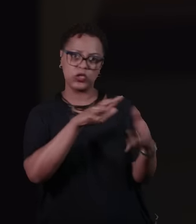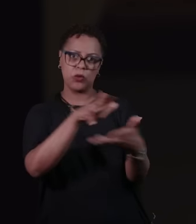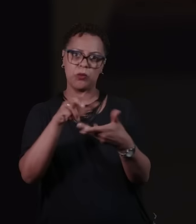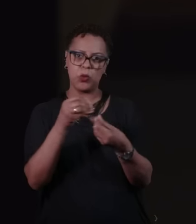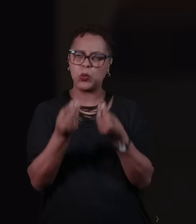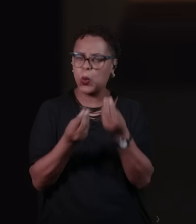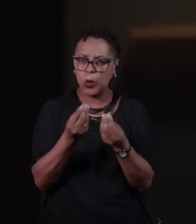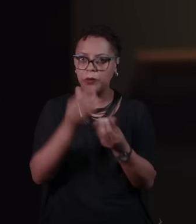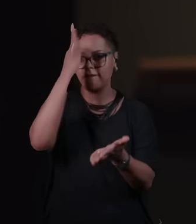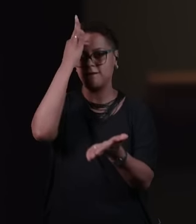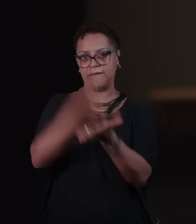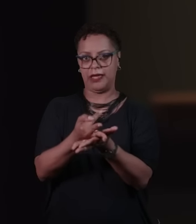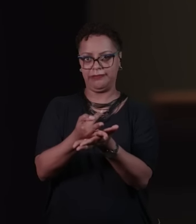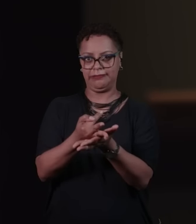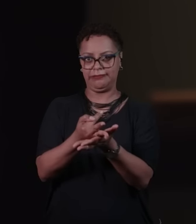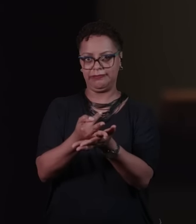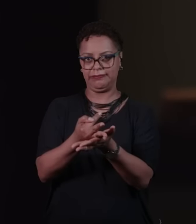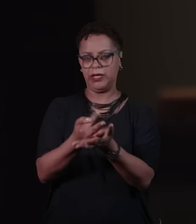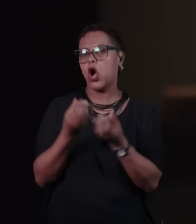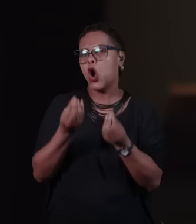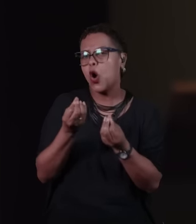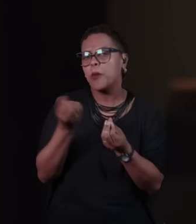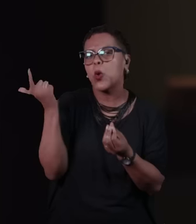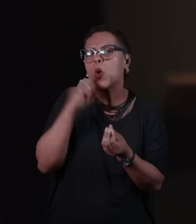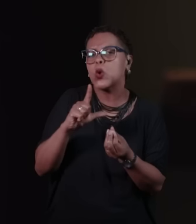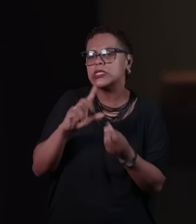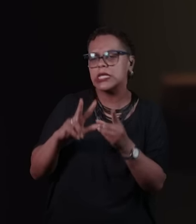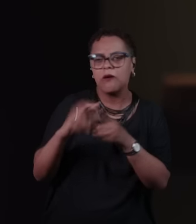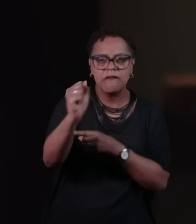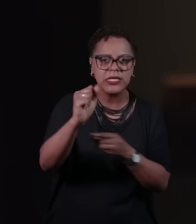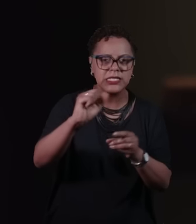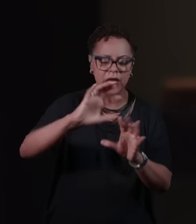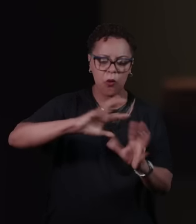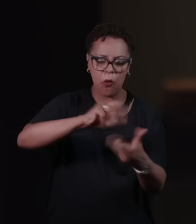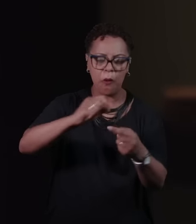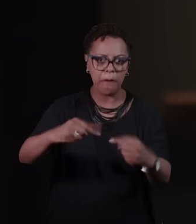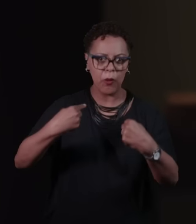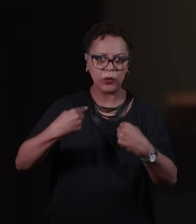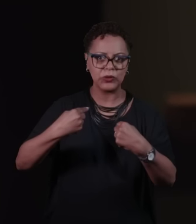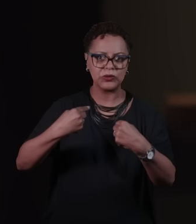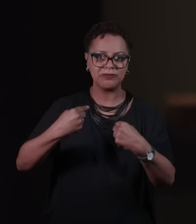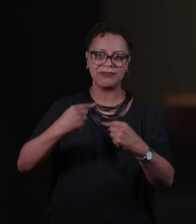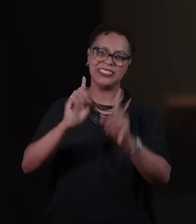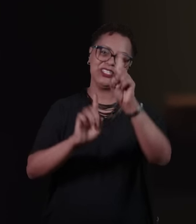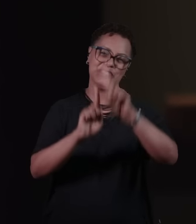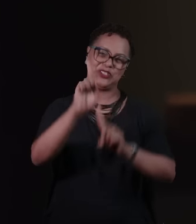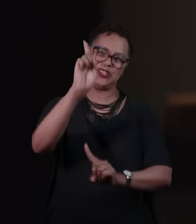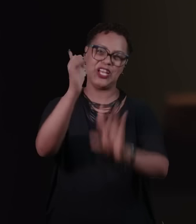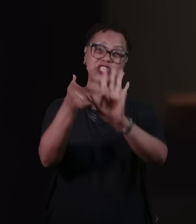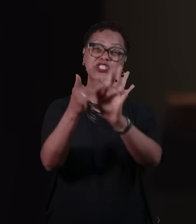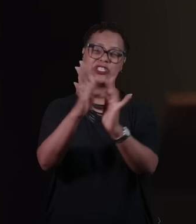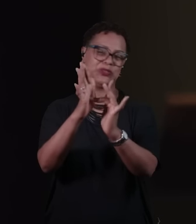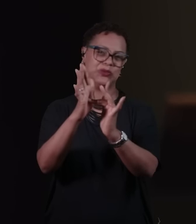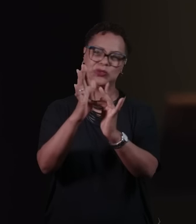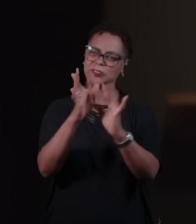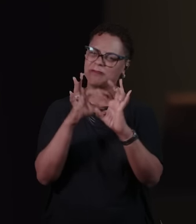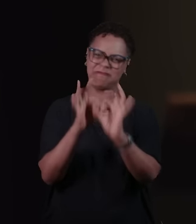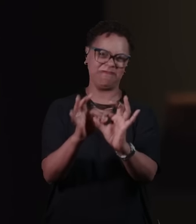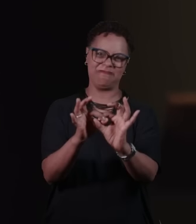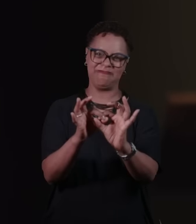fé. Quem é que vence o mundo? É o Filho de Deus, Jesus. E